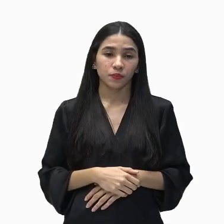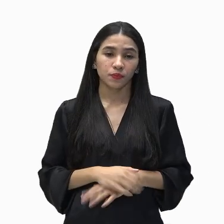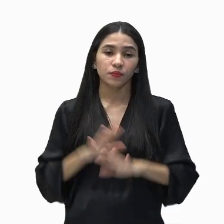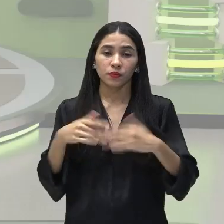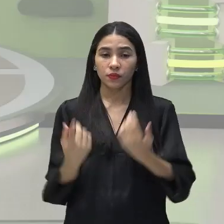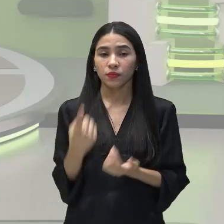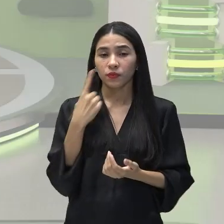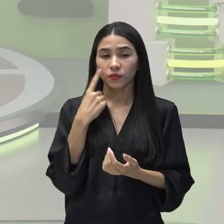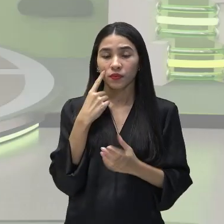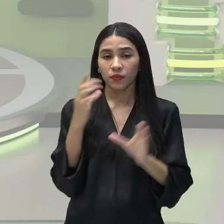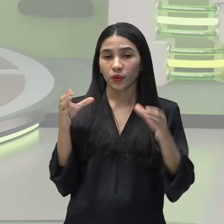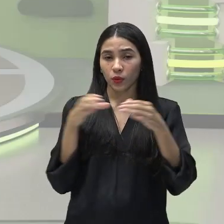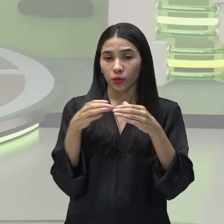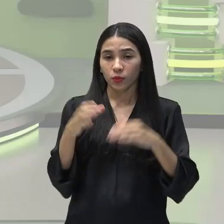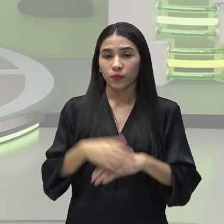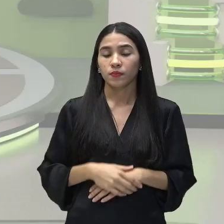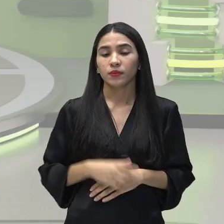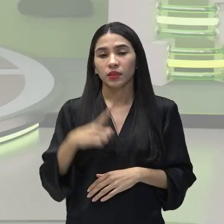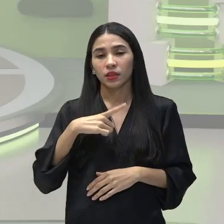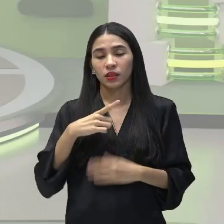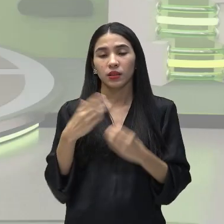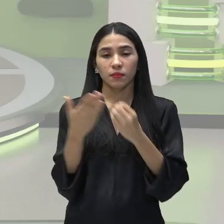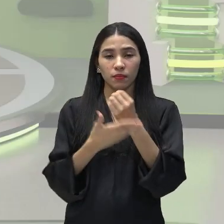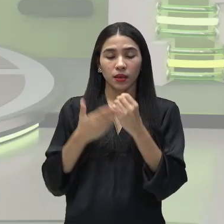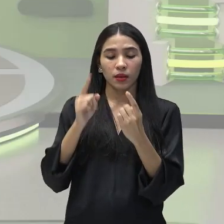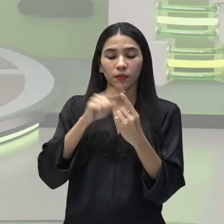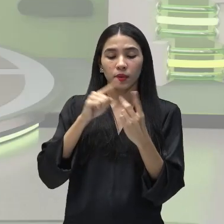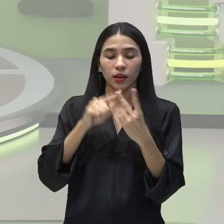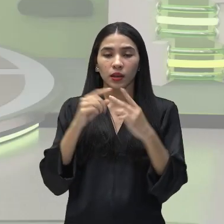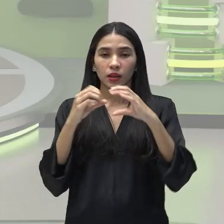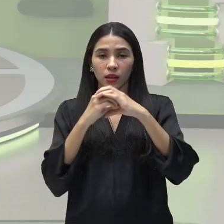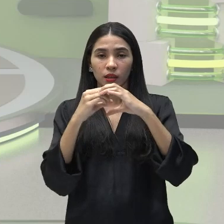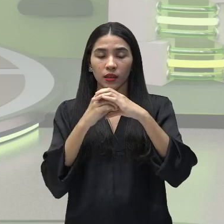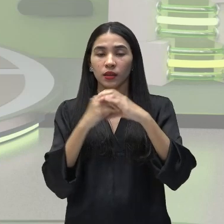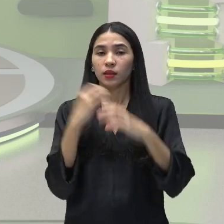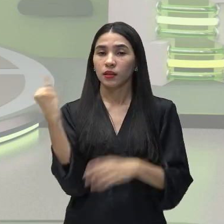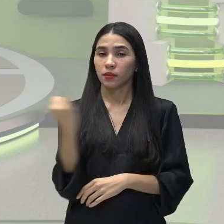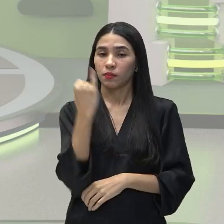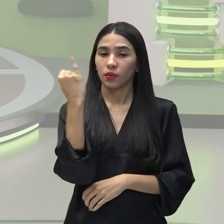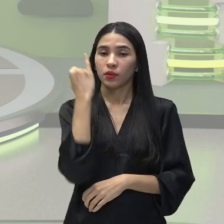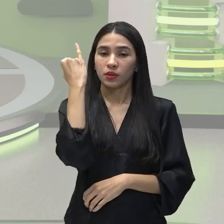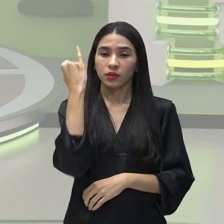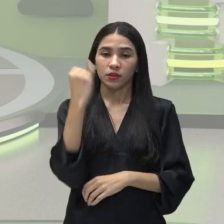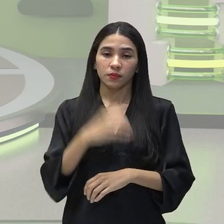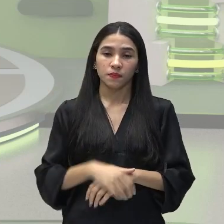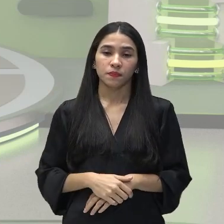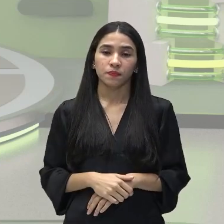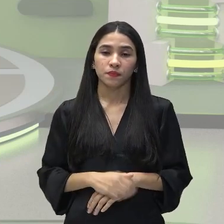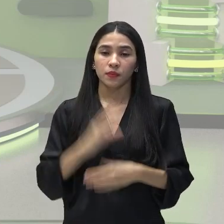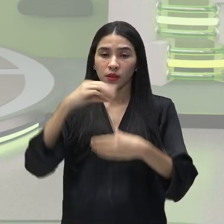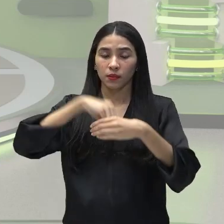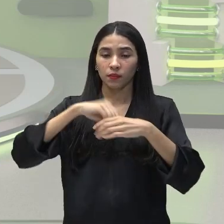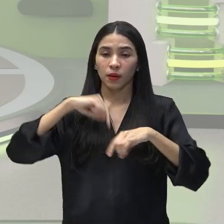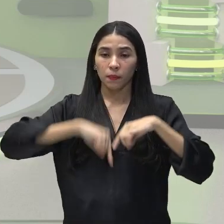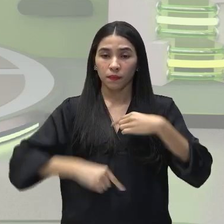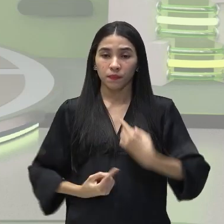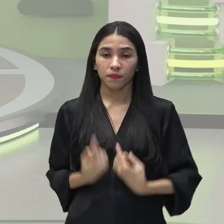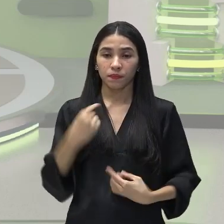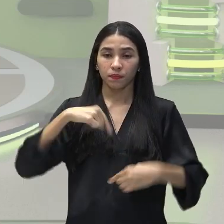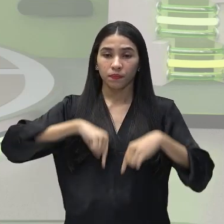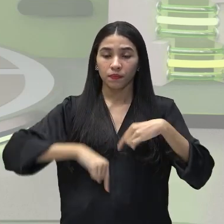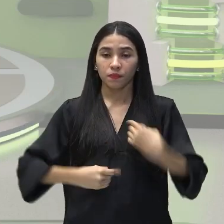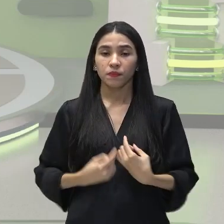sua composição eles têm basicamente duas células importantíssimas que vão atuar dentro do metabolismo da